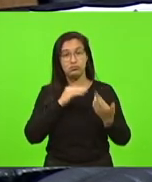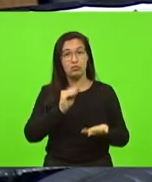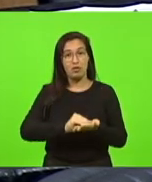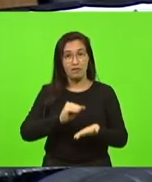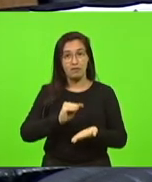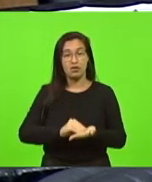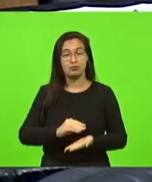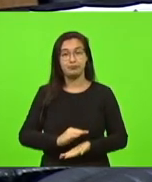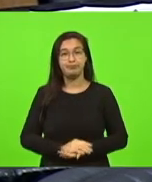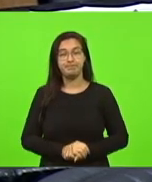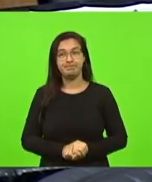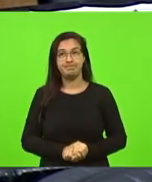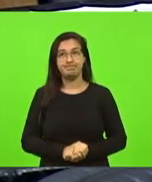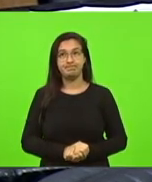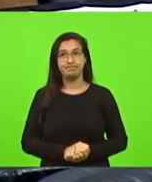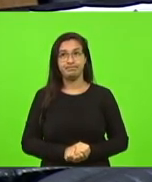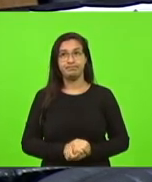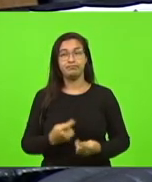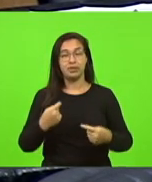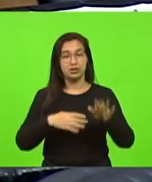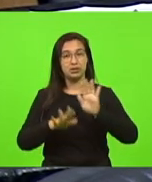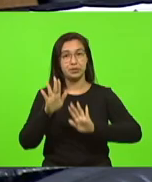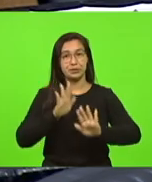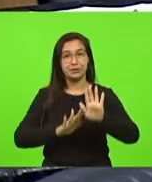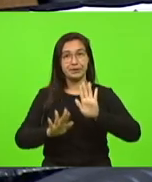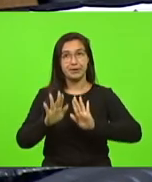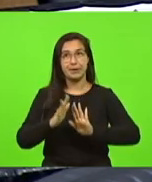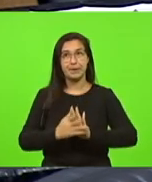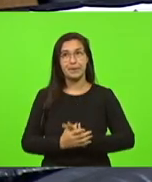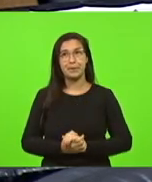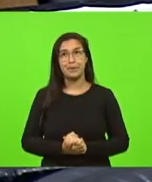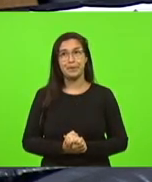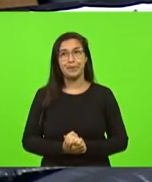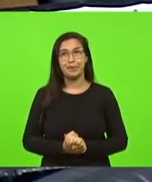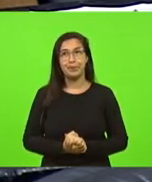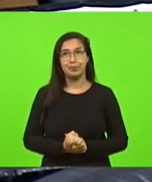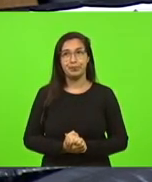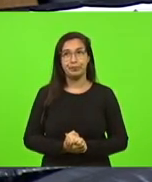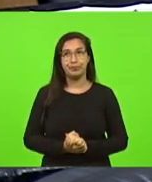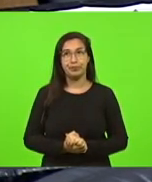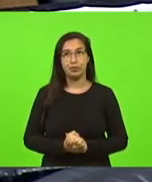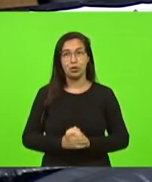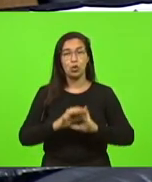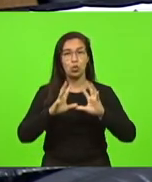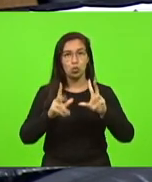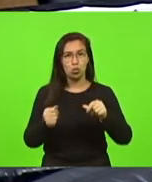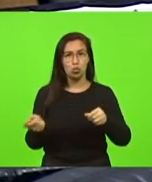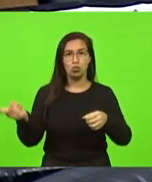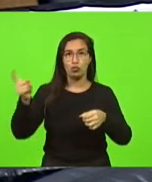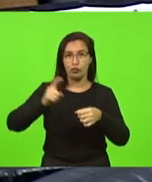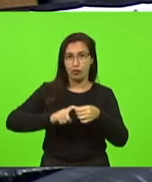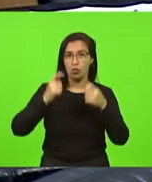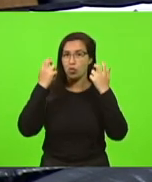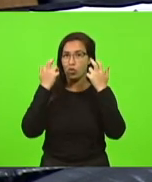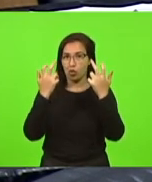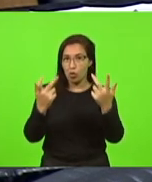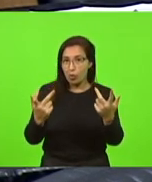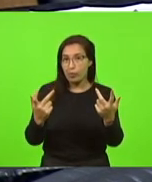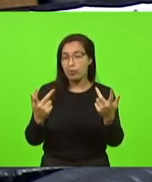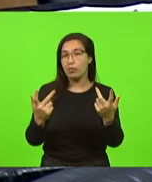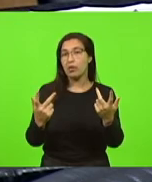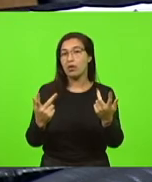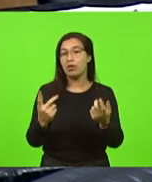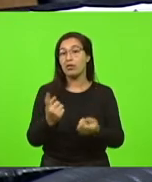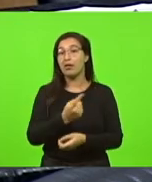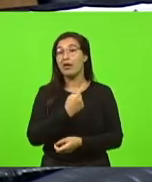Então, nós temos que ter cuidado quanto a isso. Porque quando as coisas voltarem ao normal, aí nós vamos ter